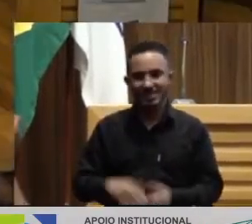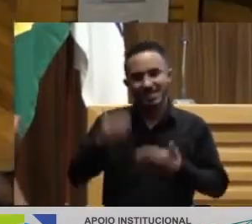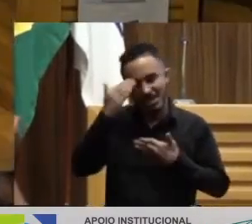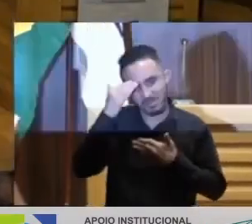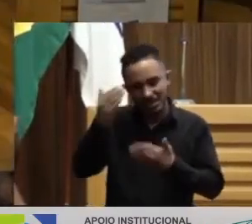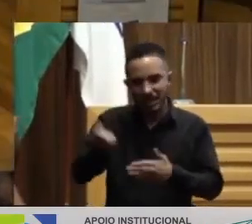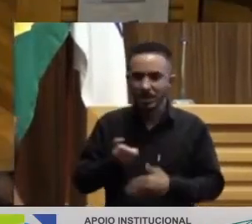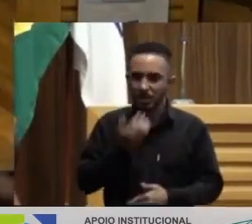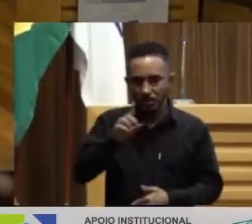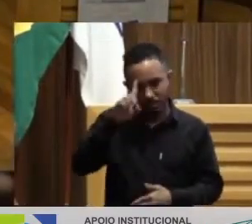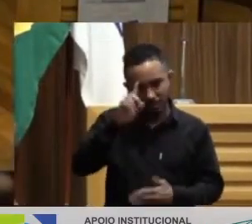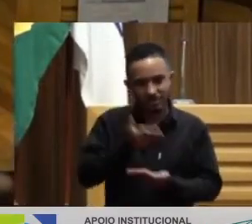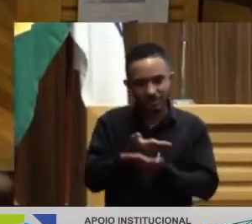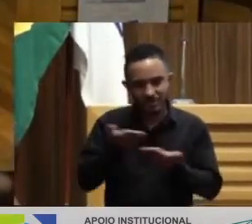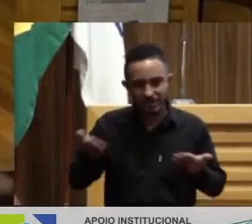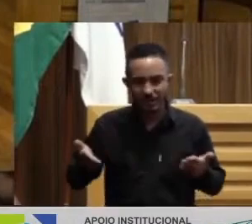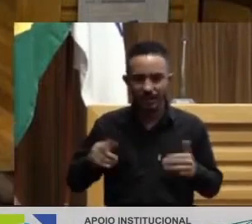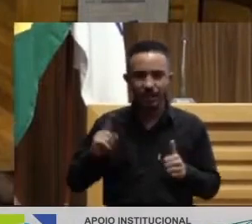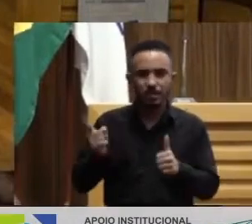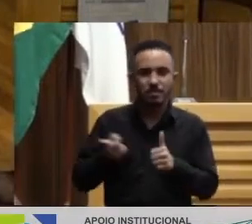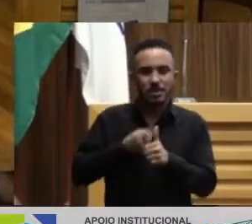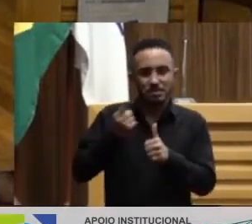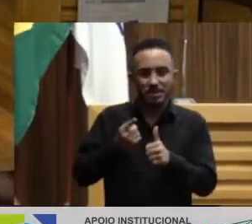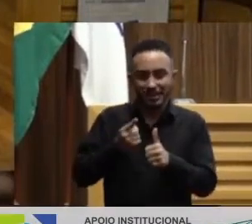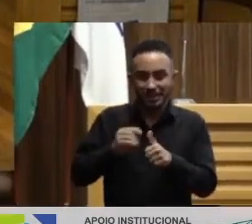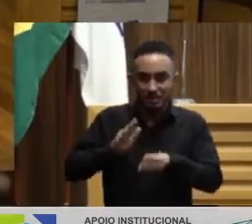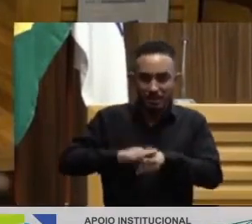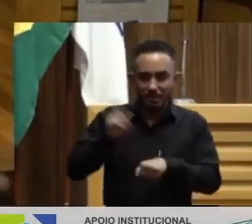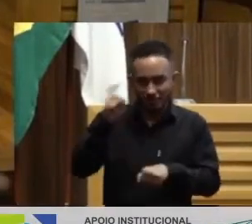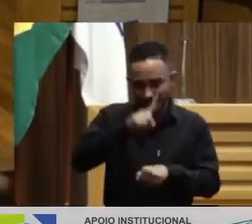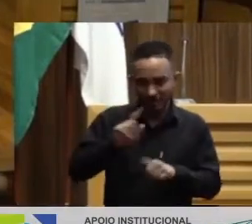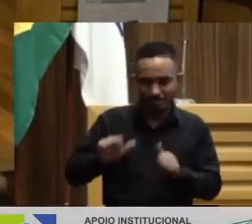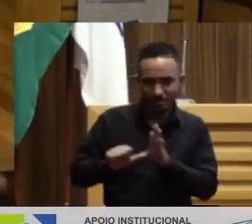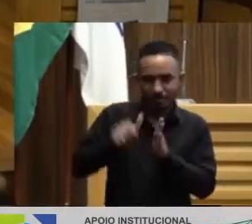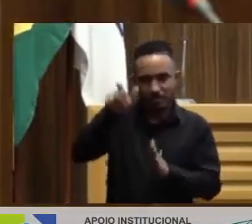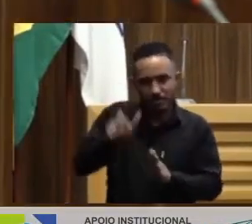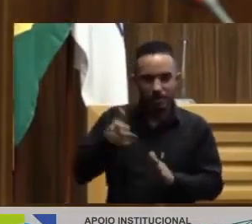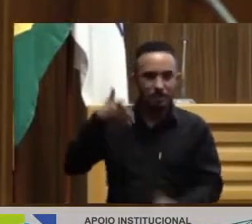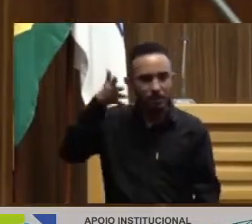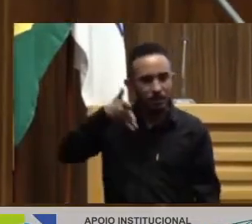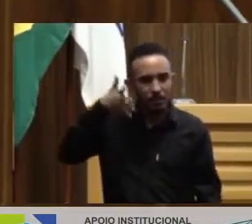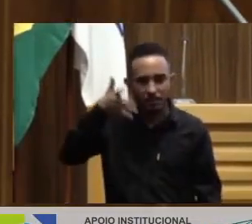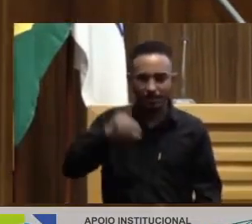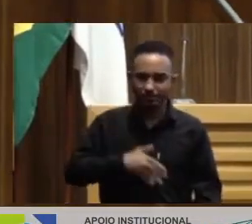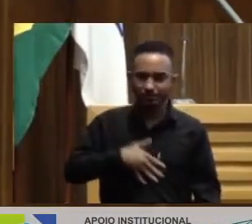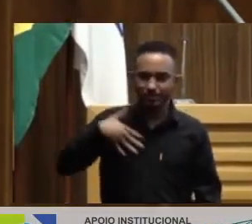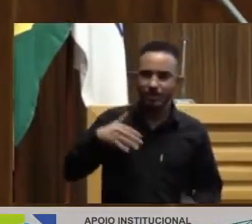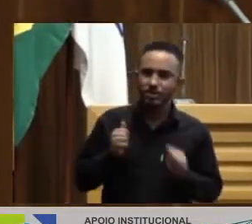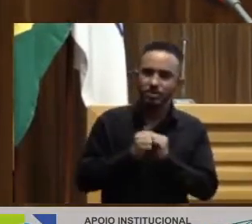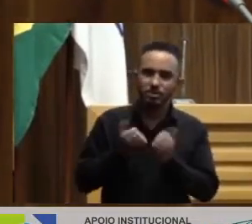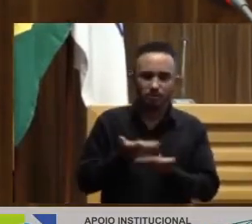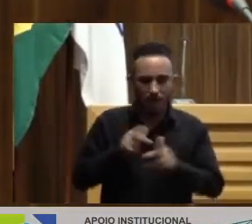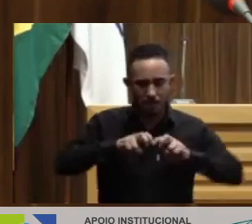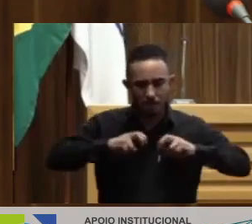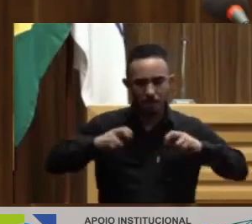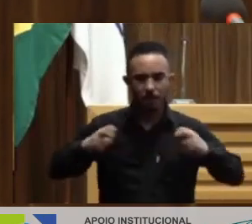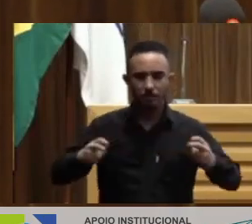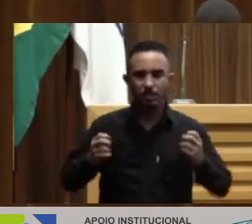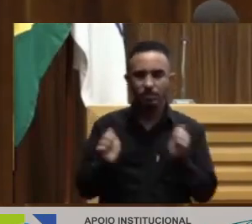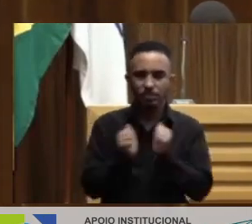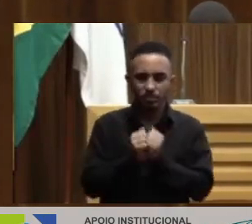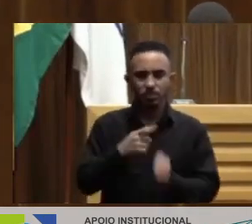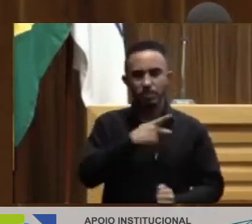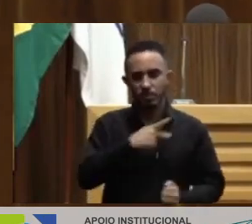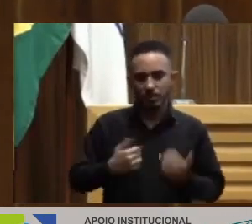dia. Fazer a primeira fala sempre é mais difícil, mas é uma satisfação estar aqui nessa mesa com o